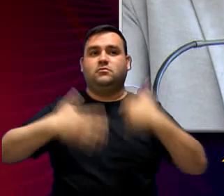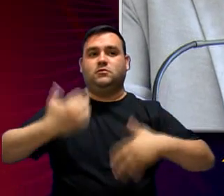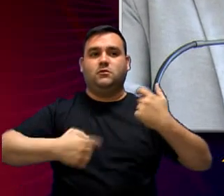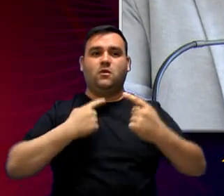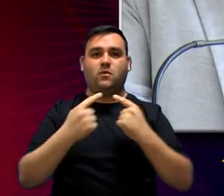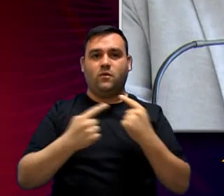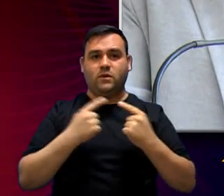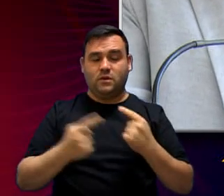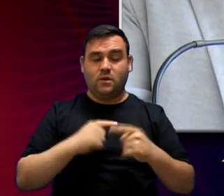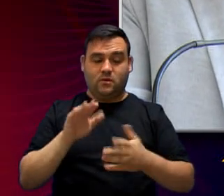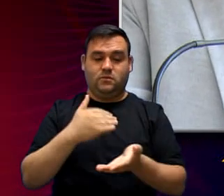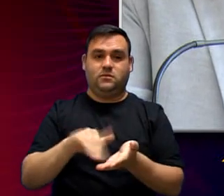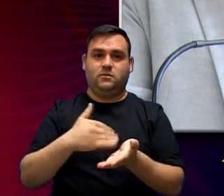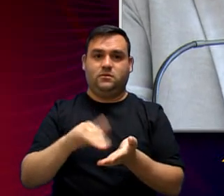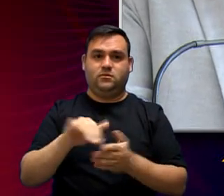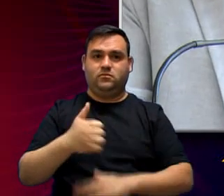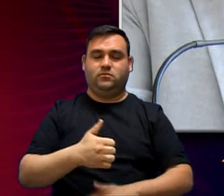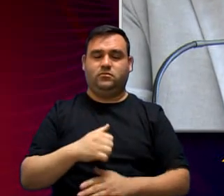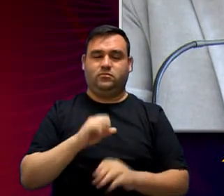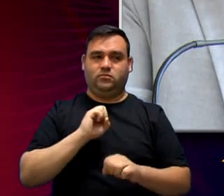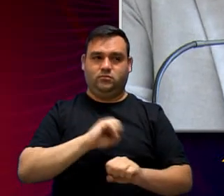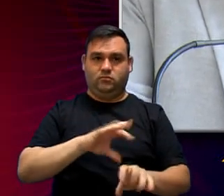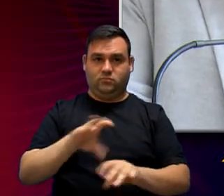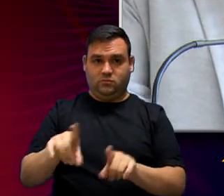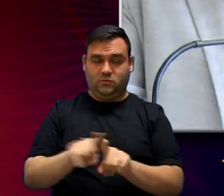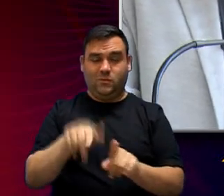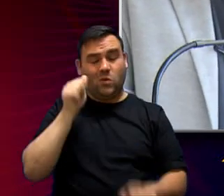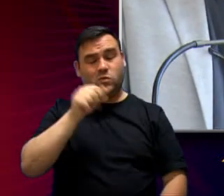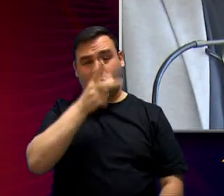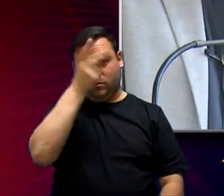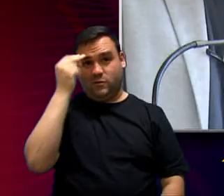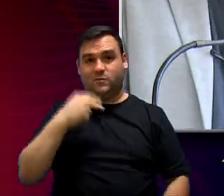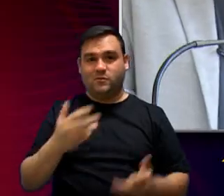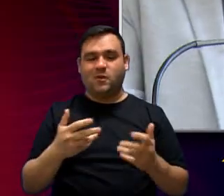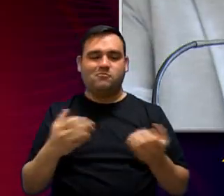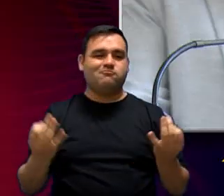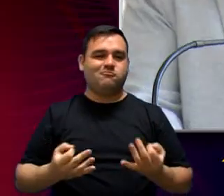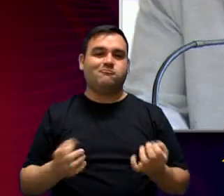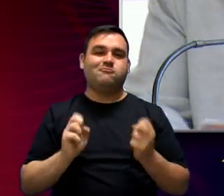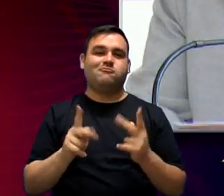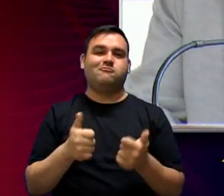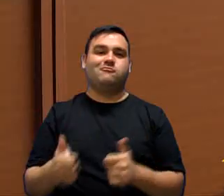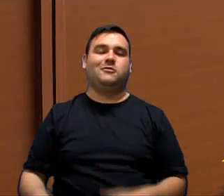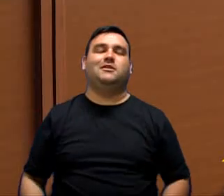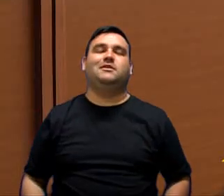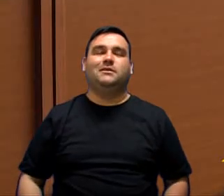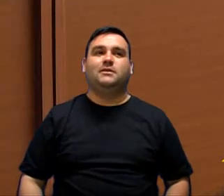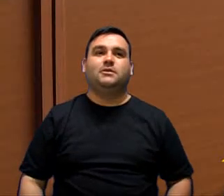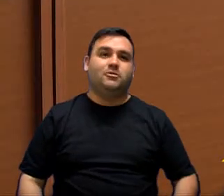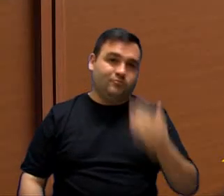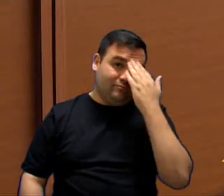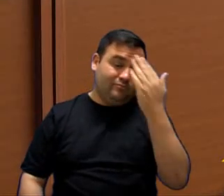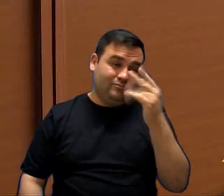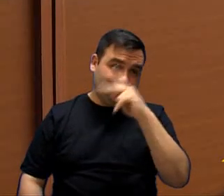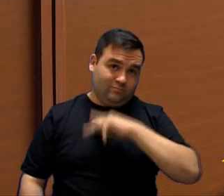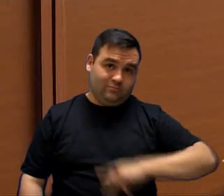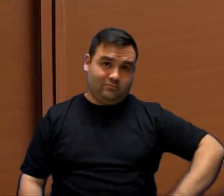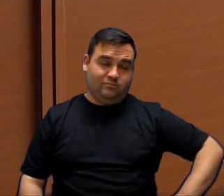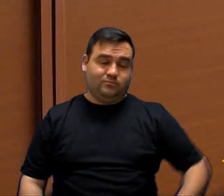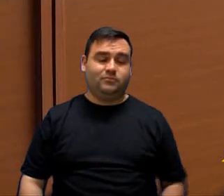um pouco com o secretário de Educação e com a prefeita. Perfeito. Obrigada. Obrigado, senhor